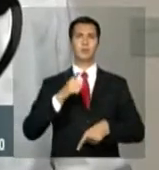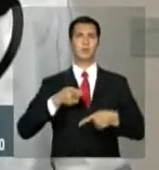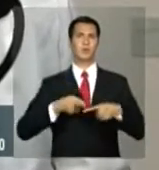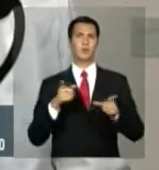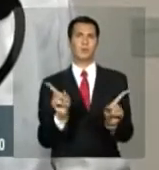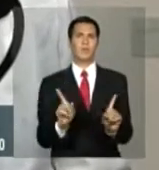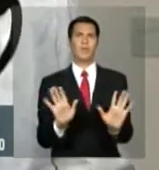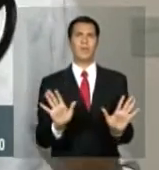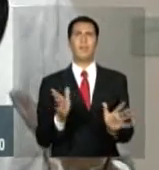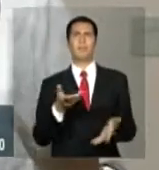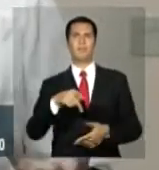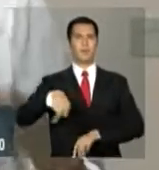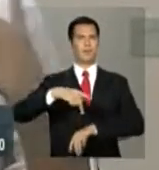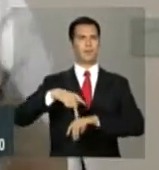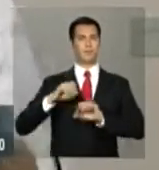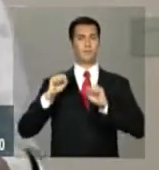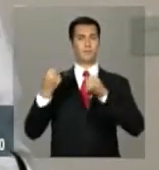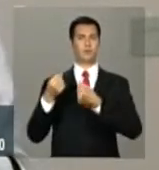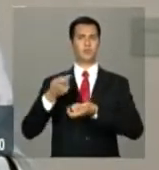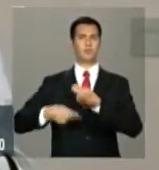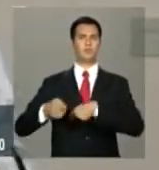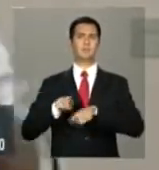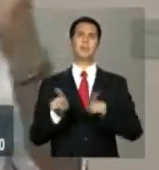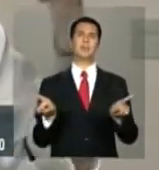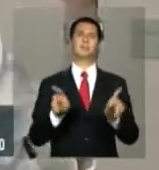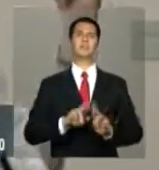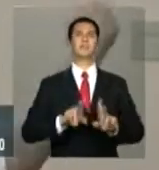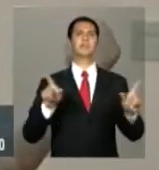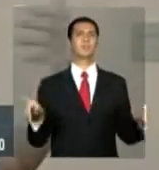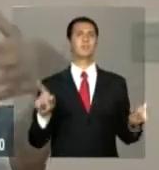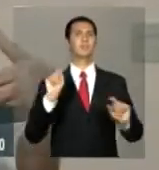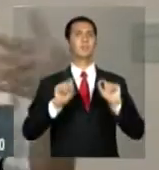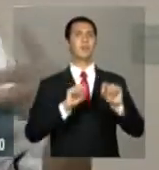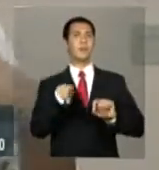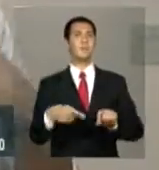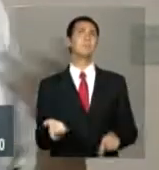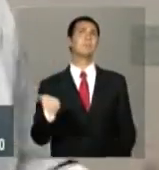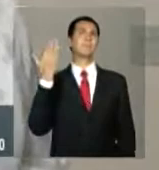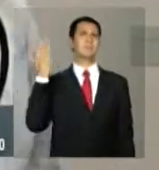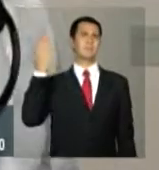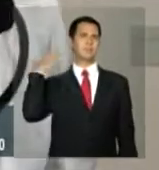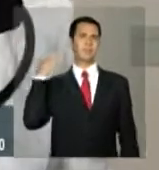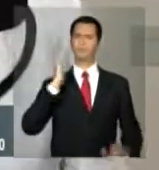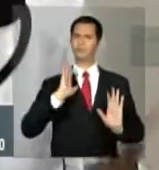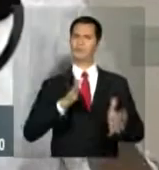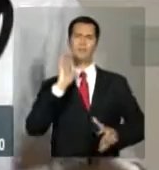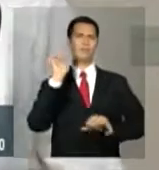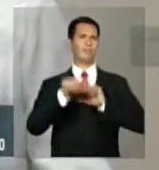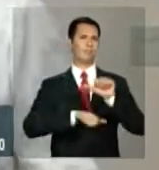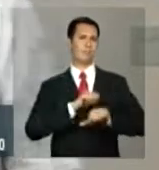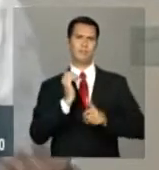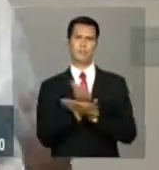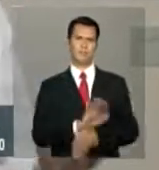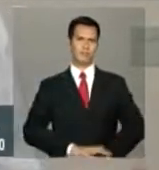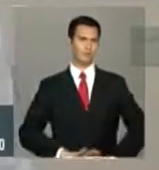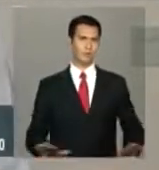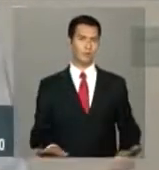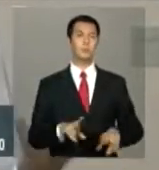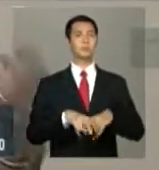economia internacional, mas por uma situação anterior que já tinha sido superada. Assim